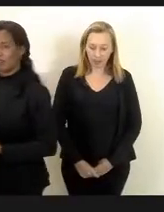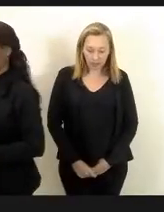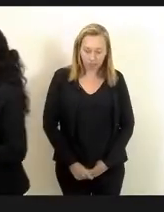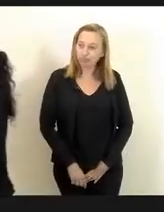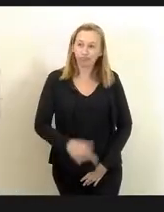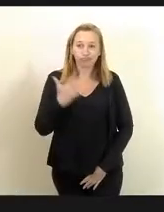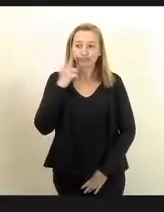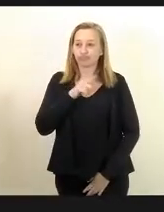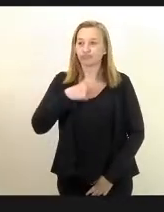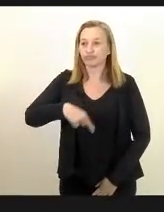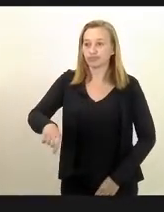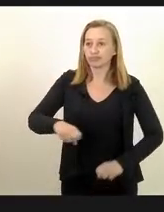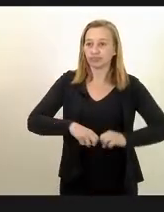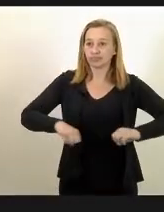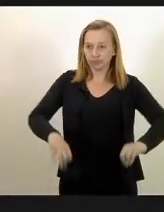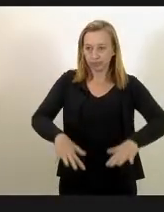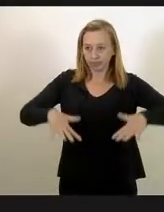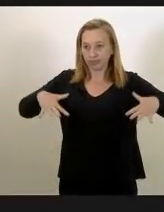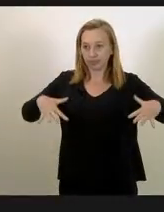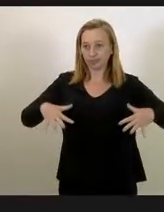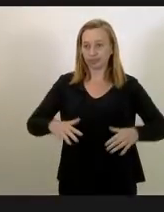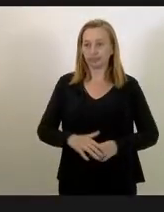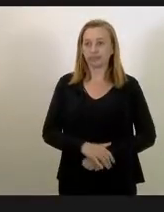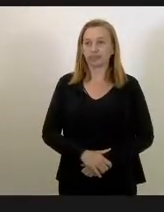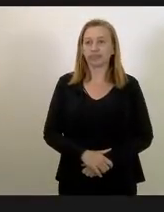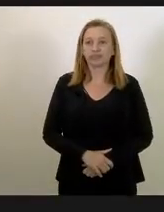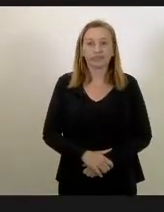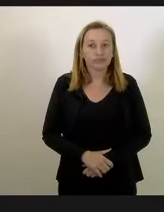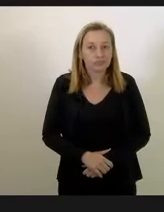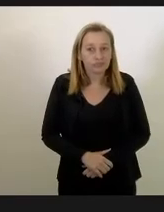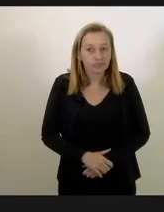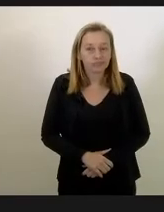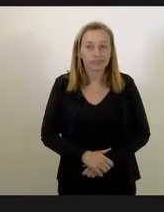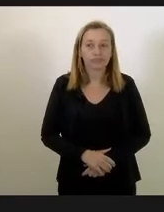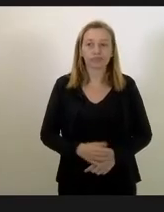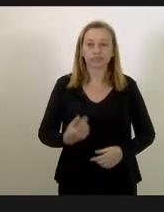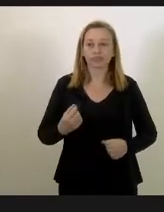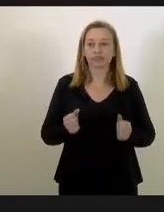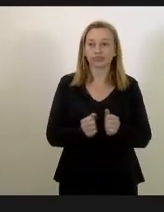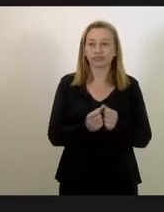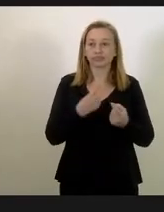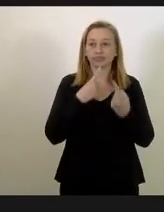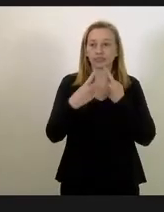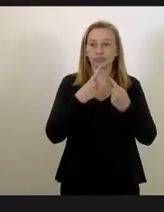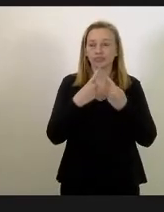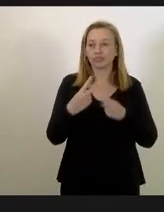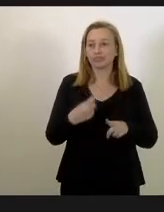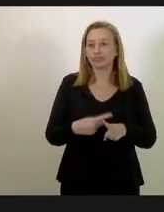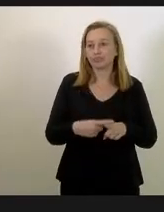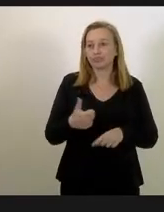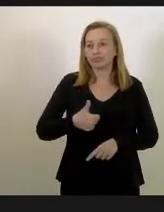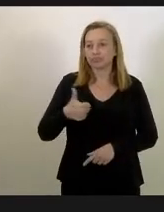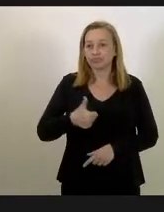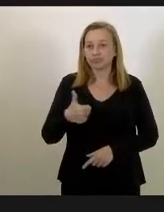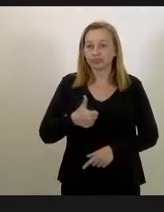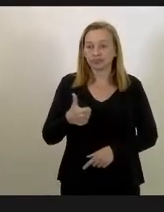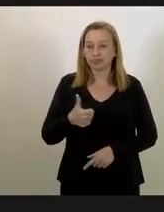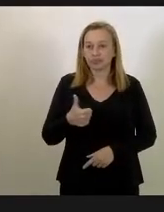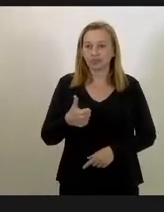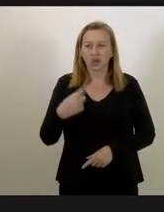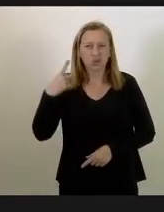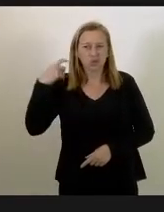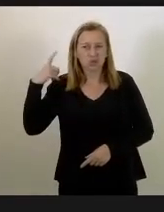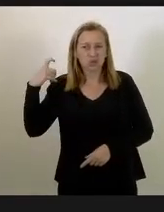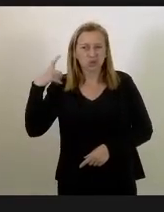do plenário me colocando para fazer os debates porque primeiro que surge um barulho